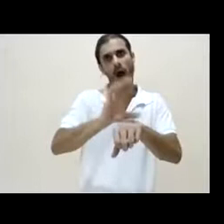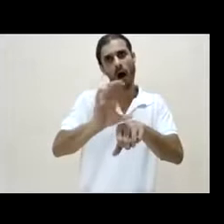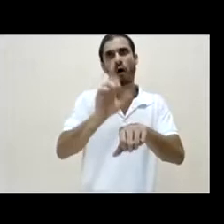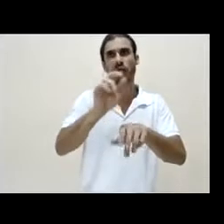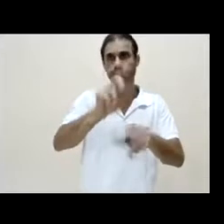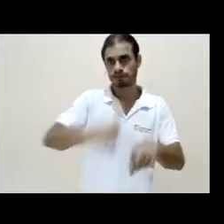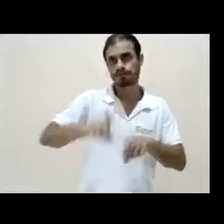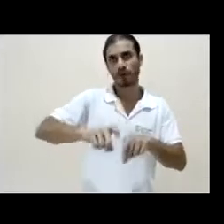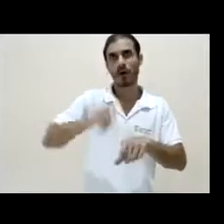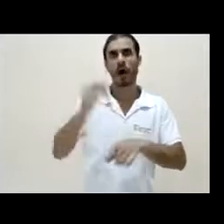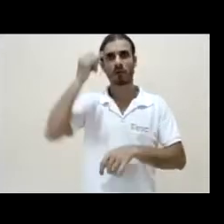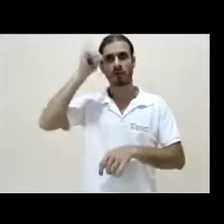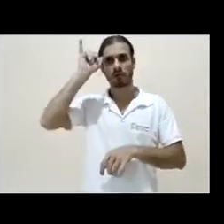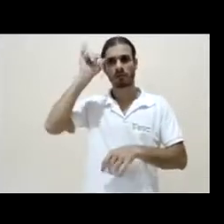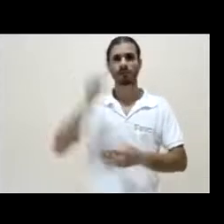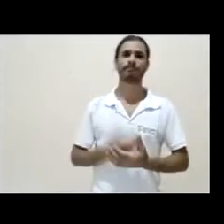E aí, as referências.